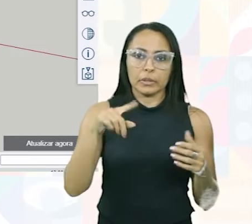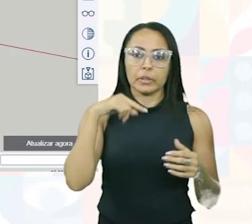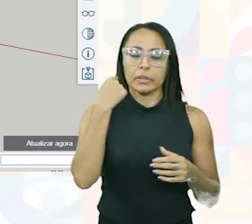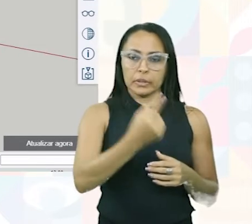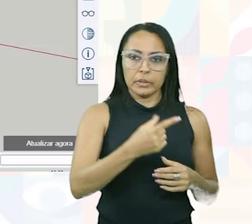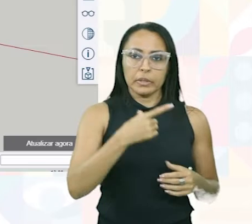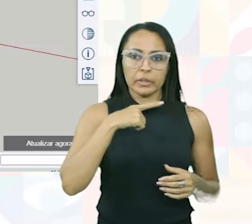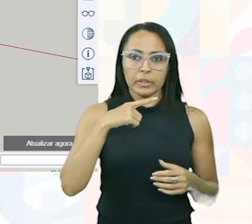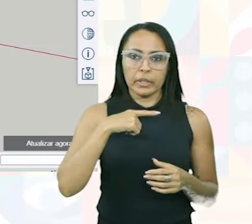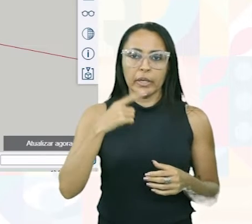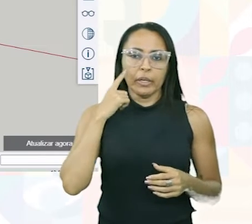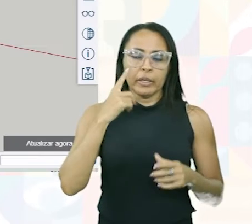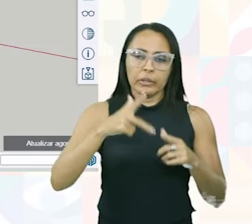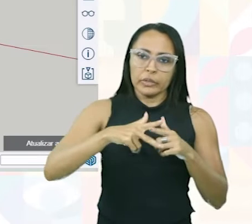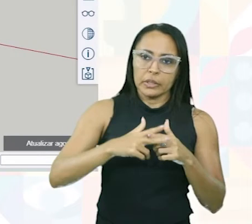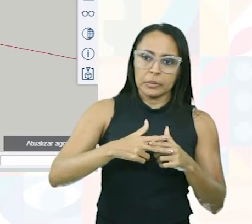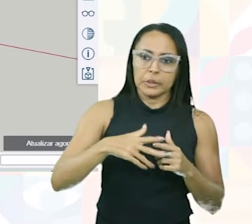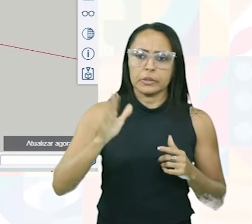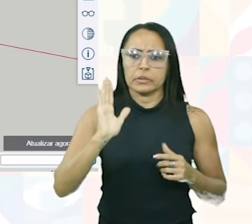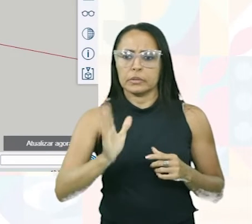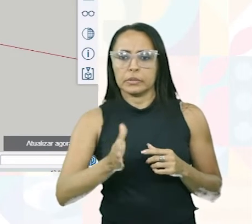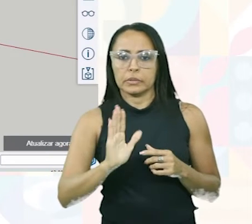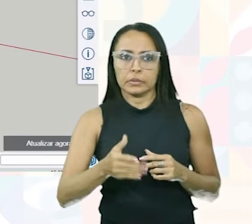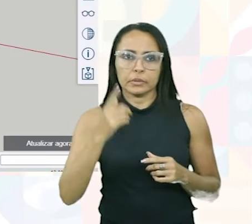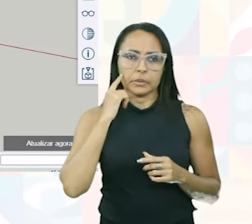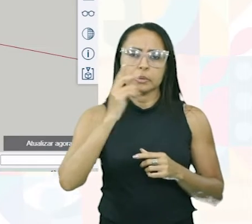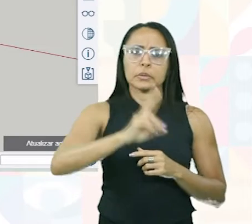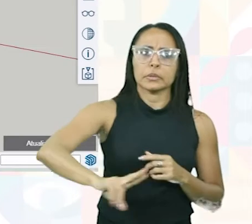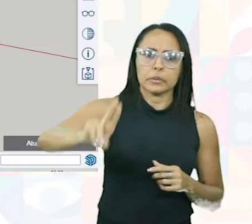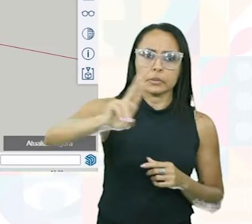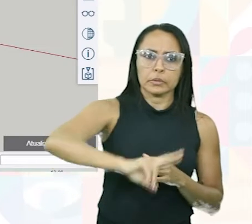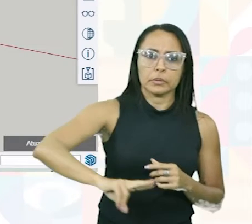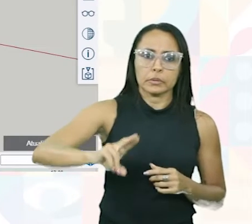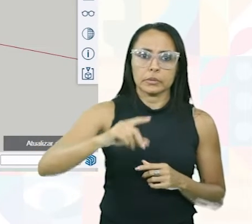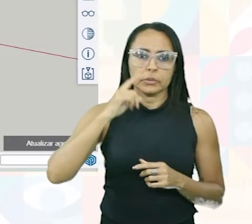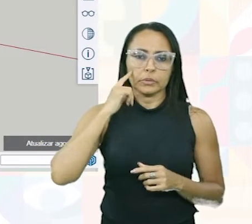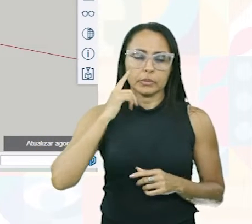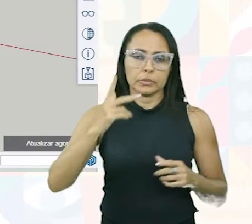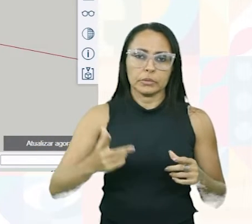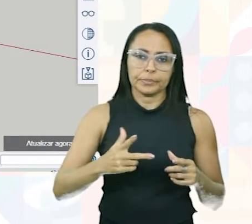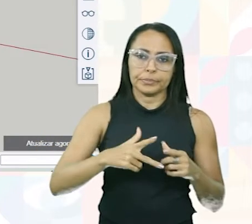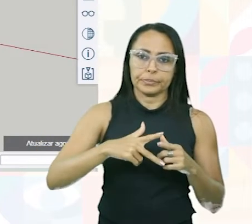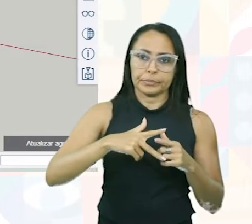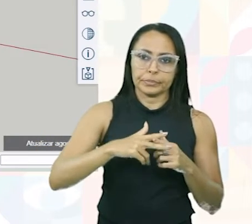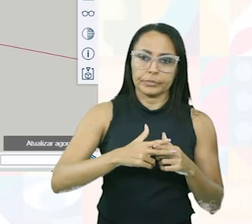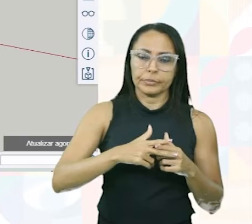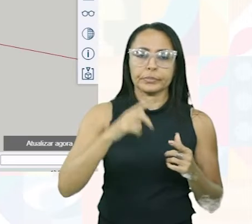ferramenta mover, que vocês já viram como é que ela pode ser utilizada. Nós temos essa ferramenta